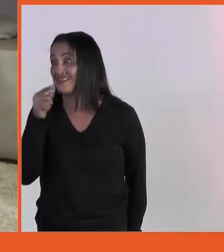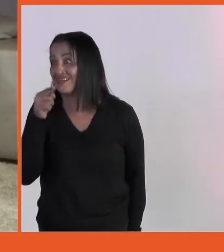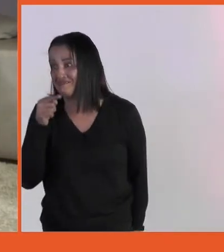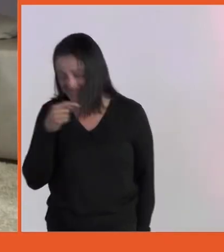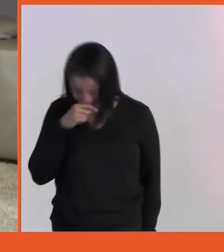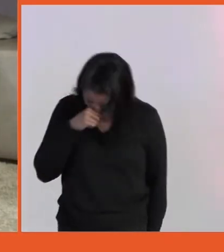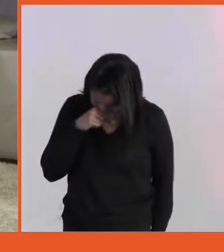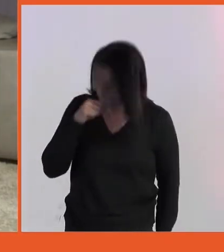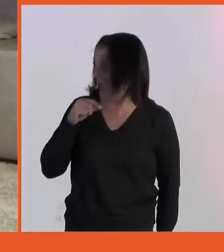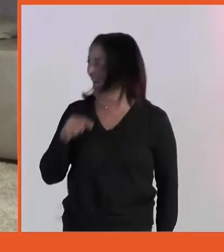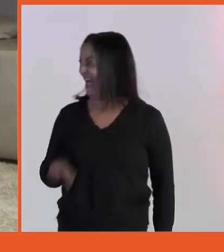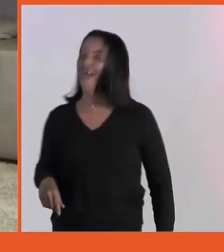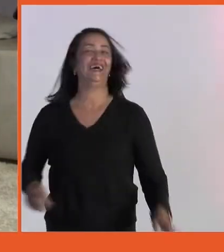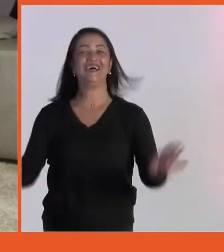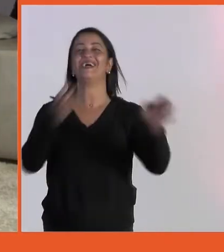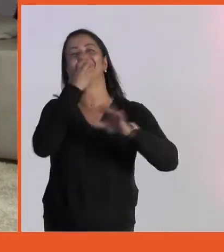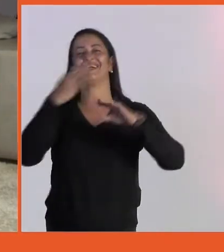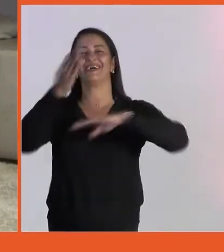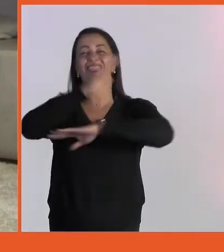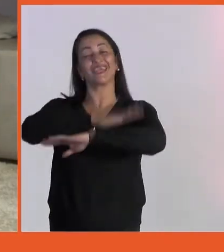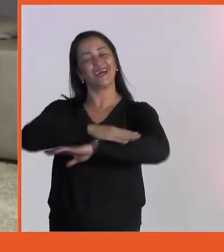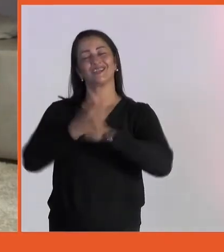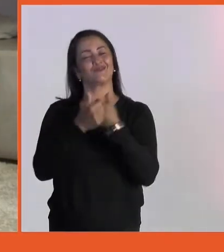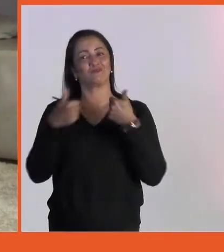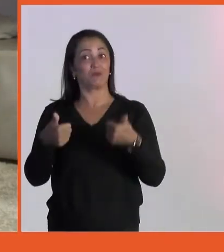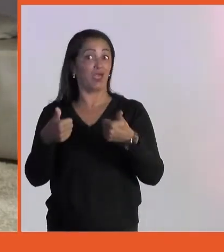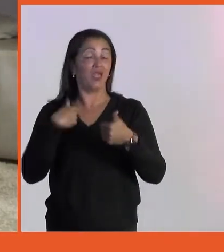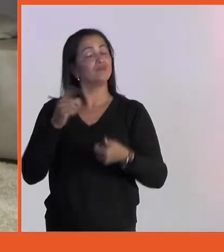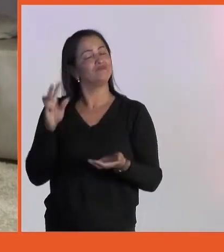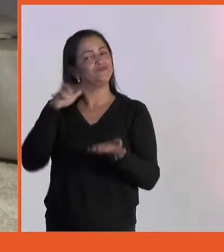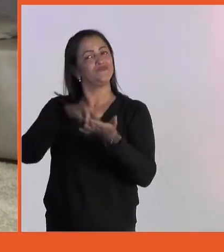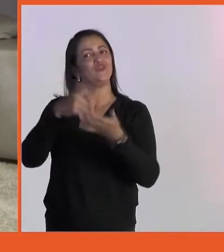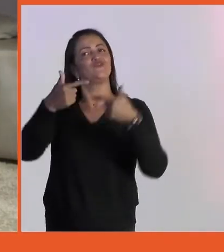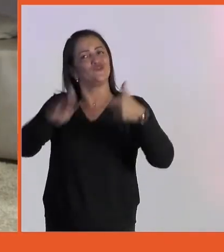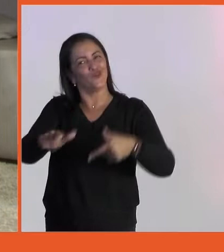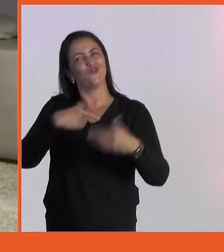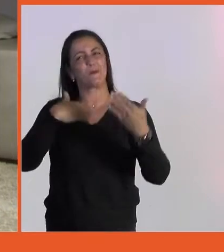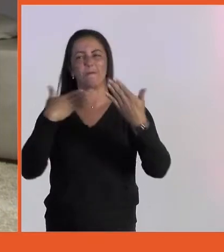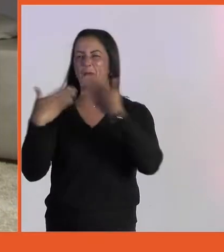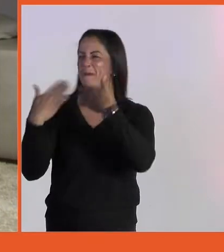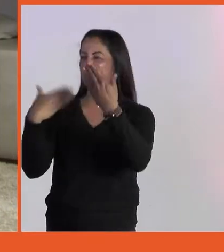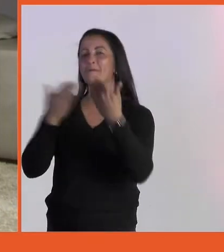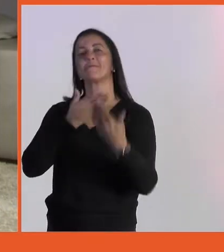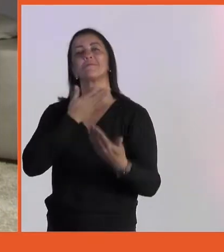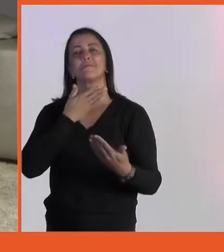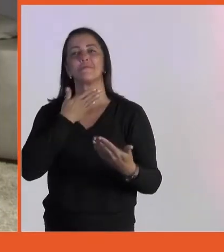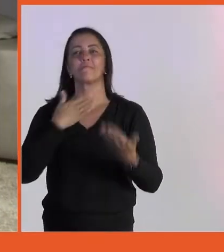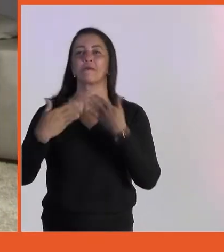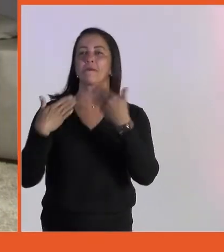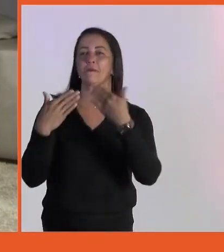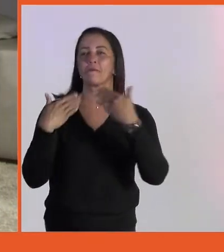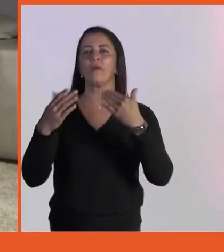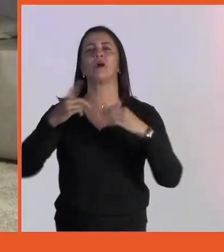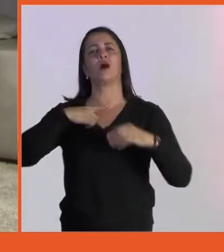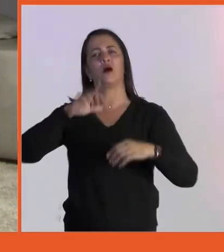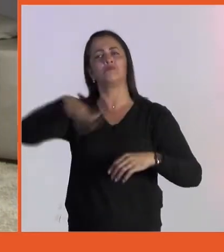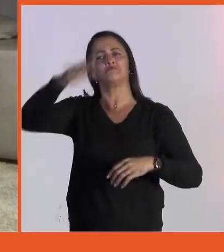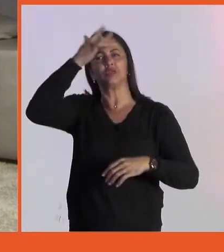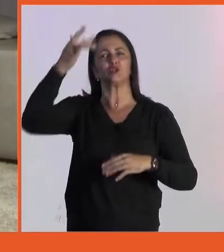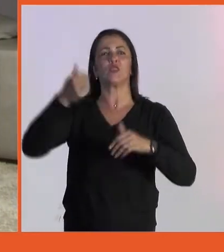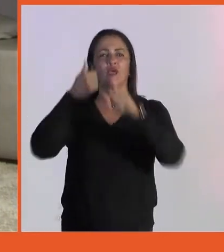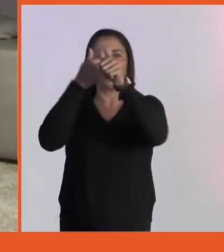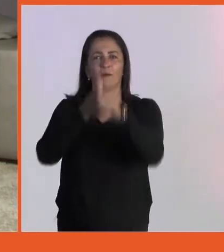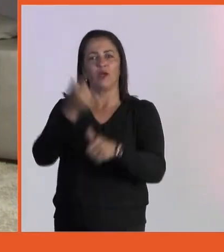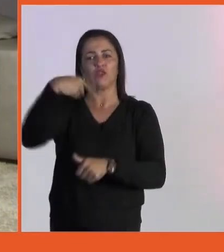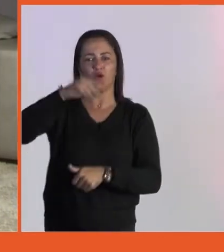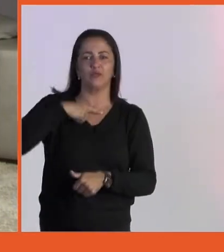tarde, pessoal. A gente está voltando aqui para mais um bate-papo. O pessoal que está acompanhando a gente na internet,